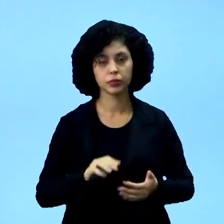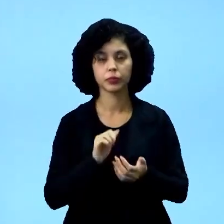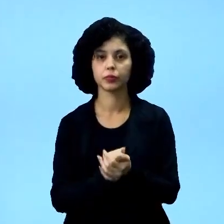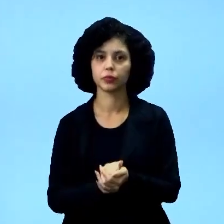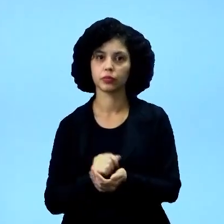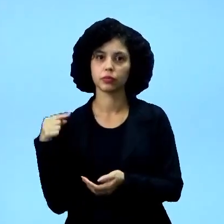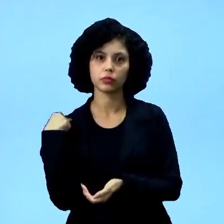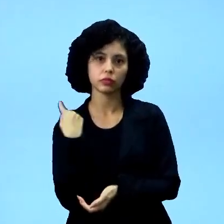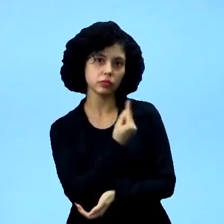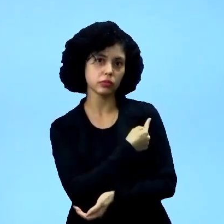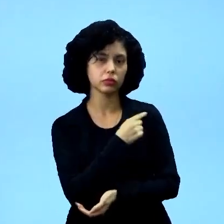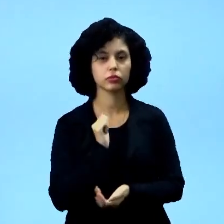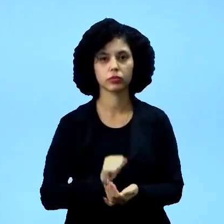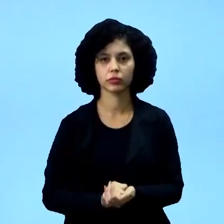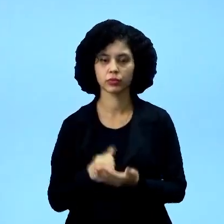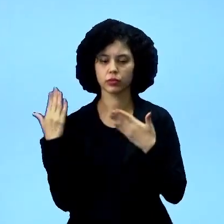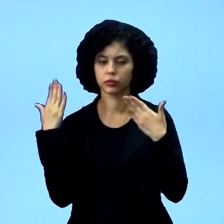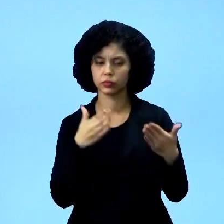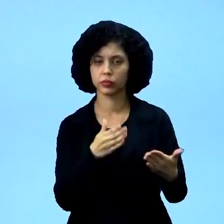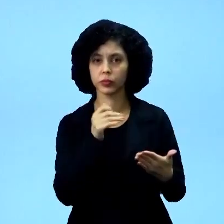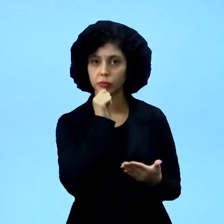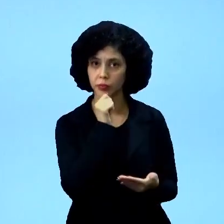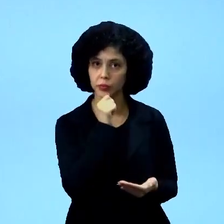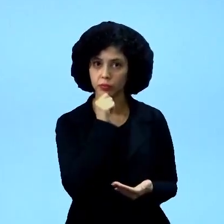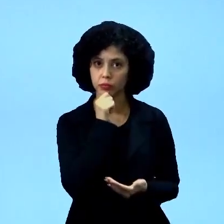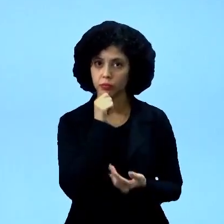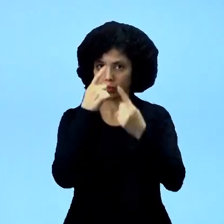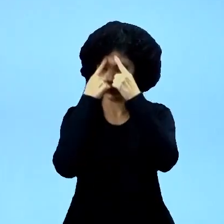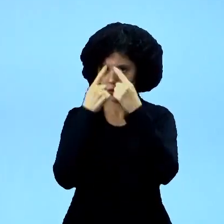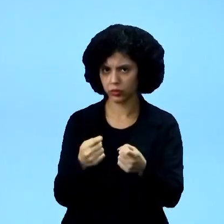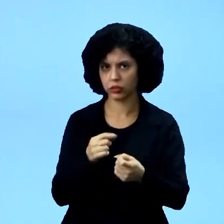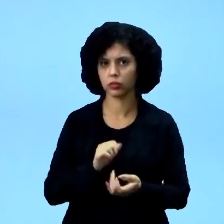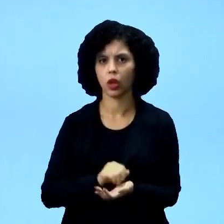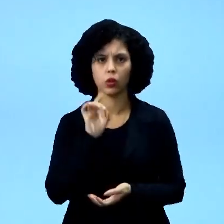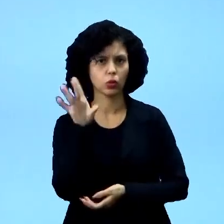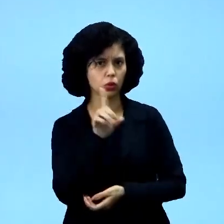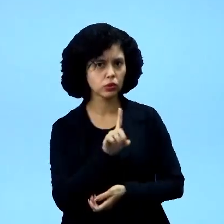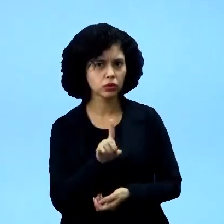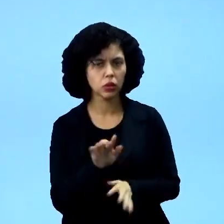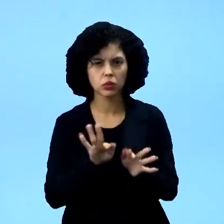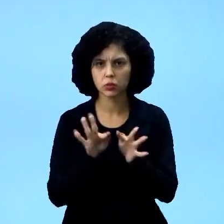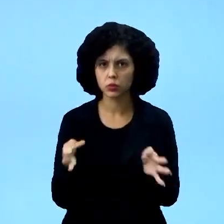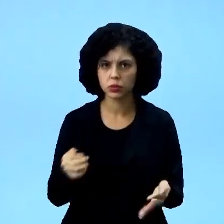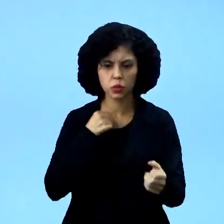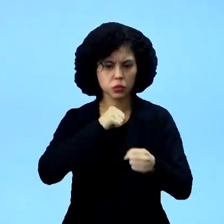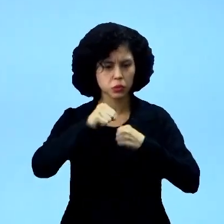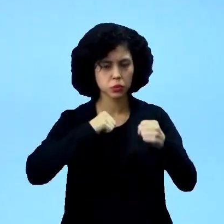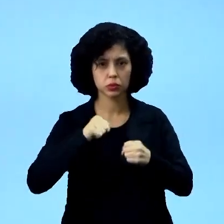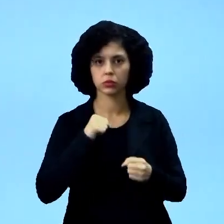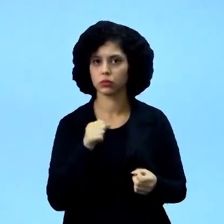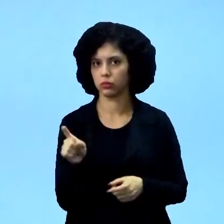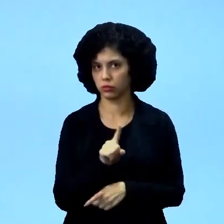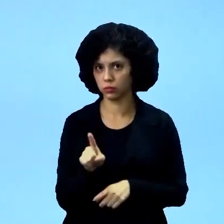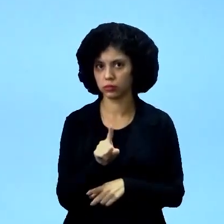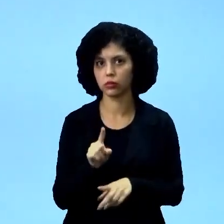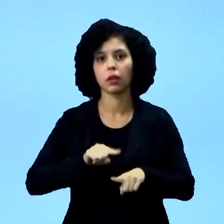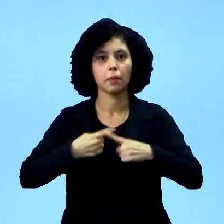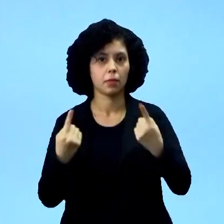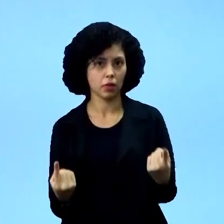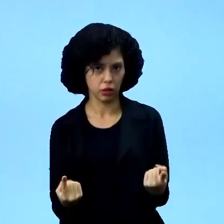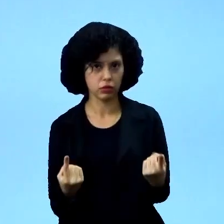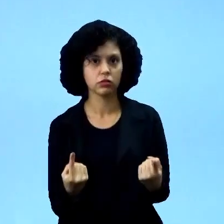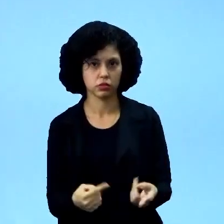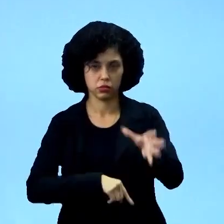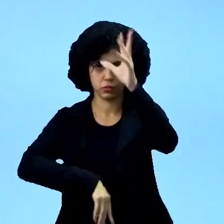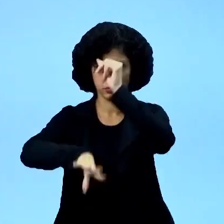que nosso objetivo vai muito além da agressão. Não é só um simples soco, bate-bate. É uma